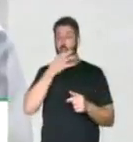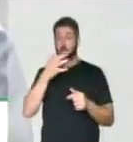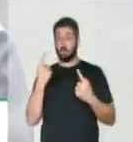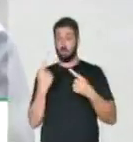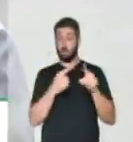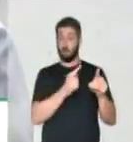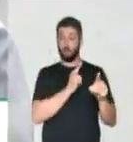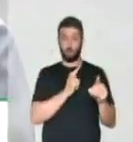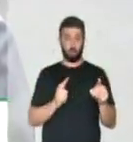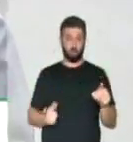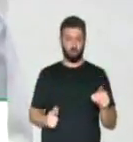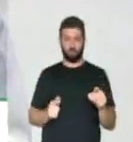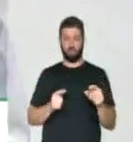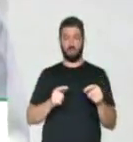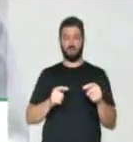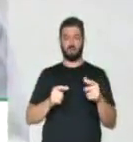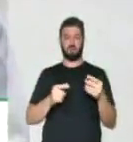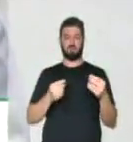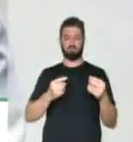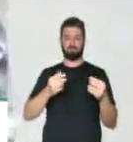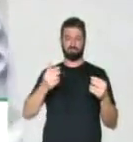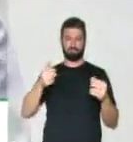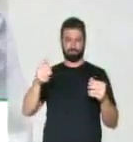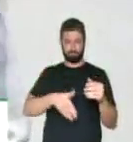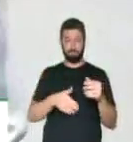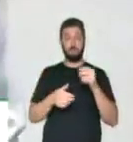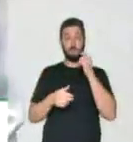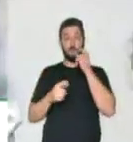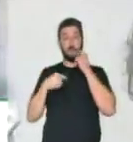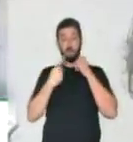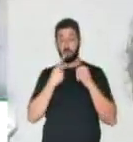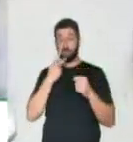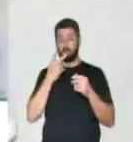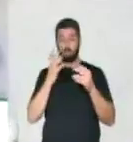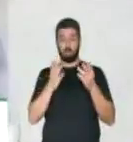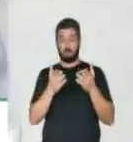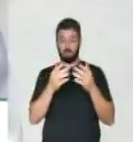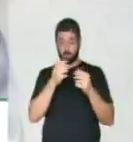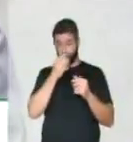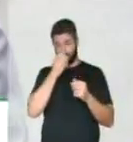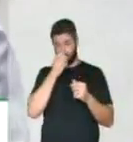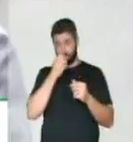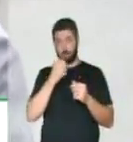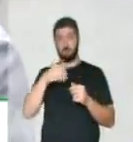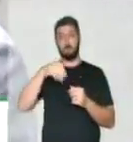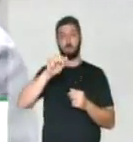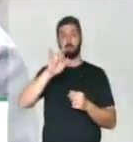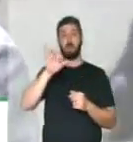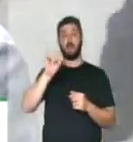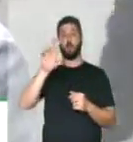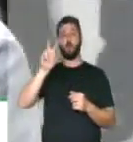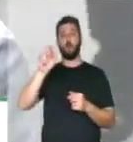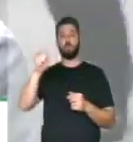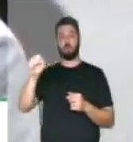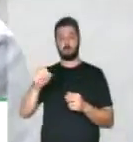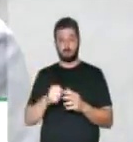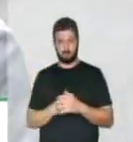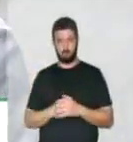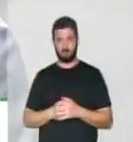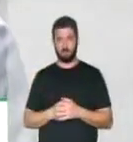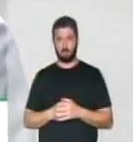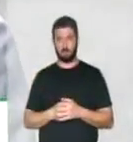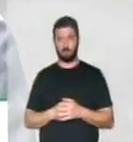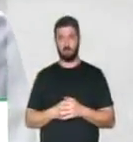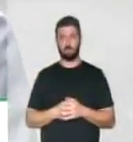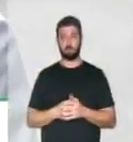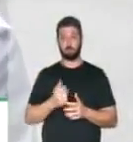esse governo postiço, colocamos ali no hall Mário Covas, no espaço Mário Covas. Os